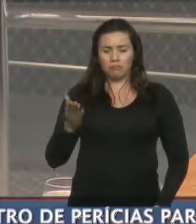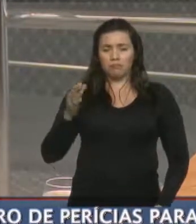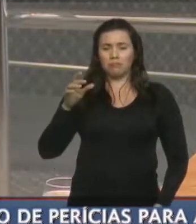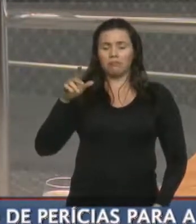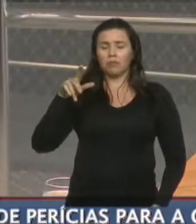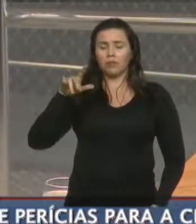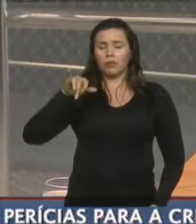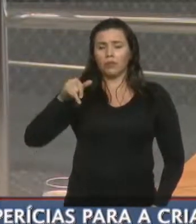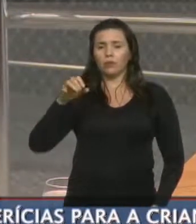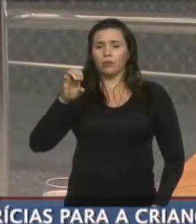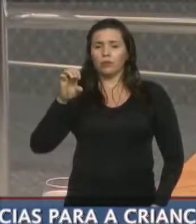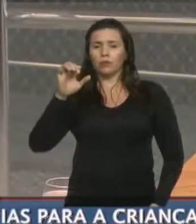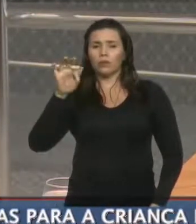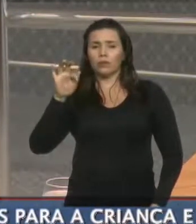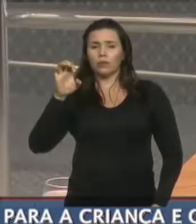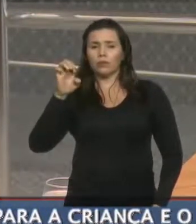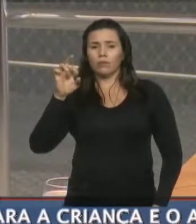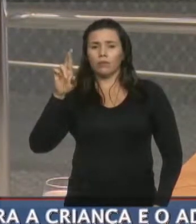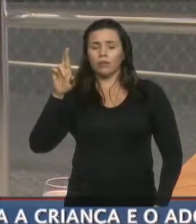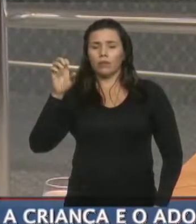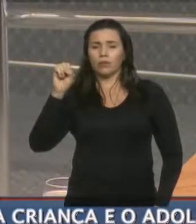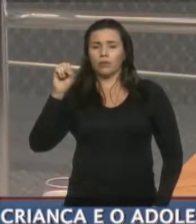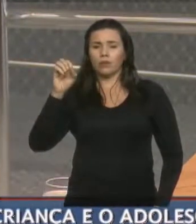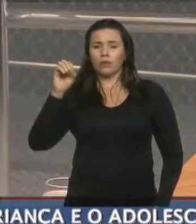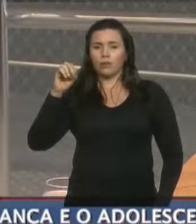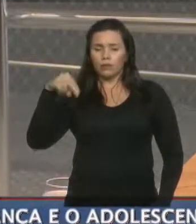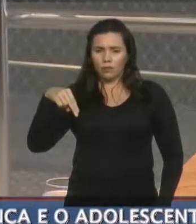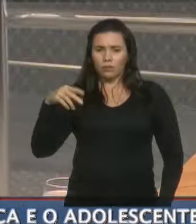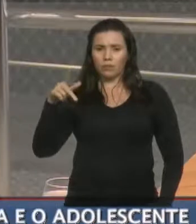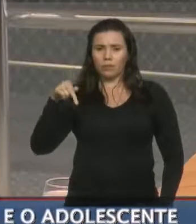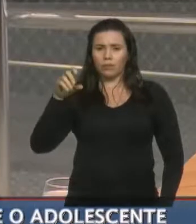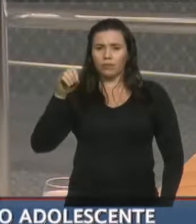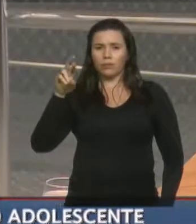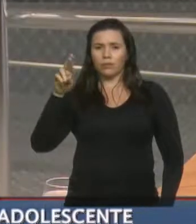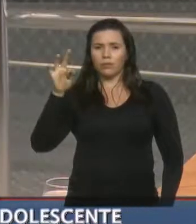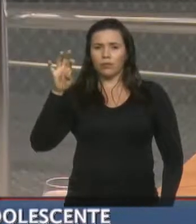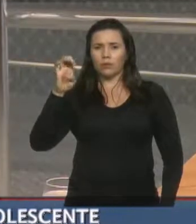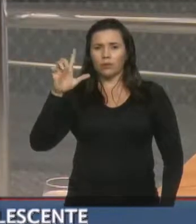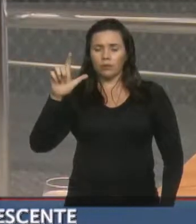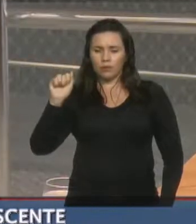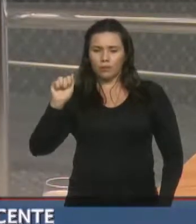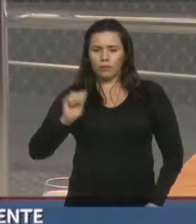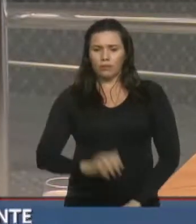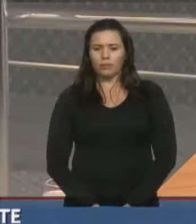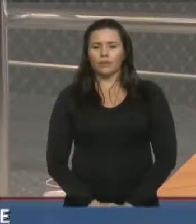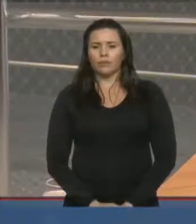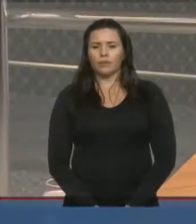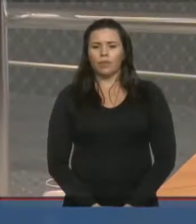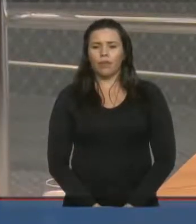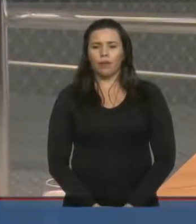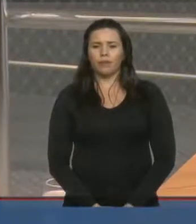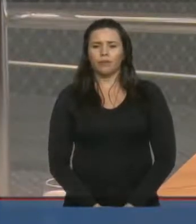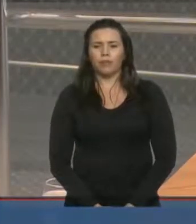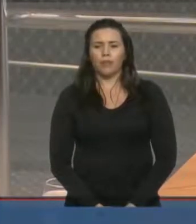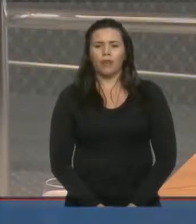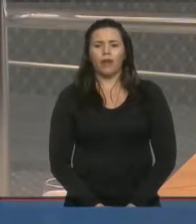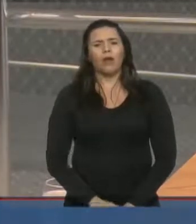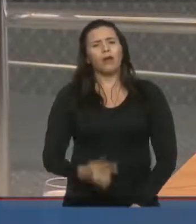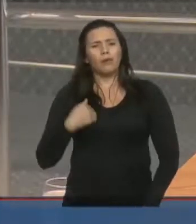que tenhamos retrocesso. Nessa quadra da nossa história, em que tratar de direitos